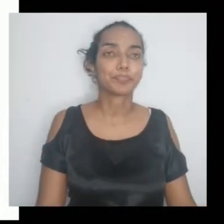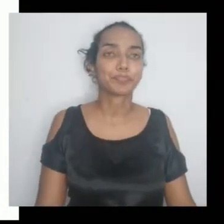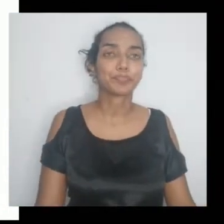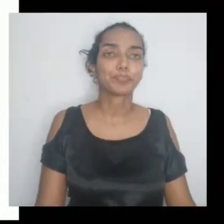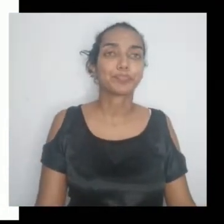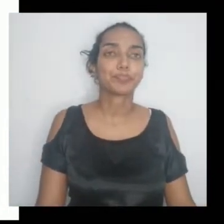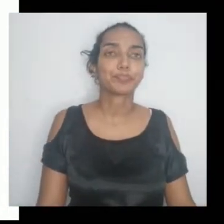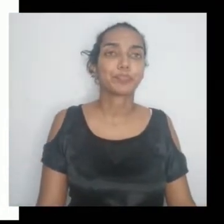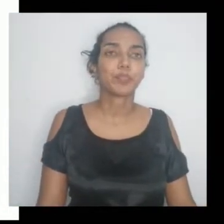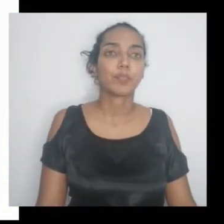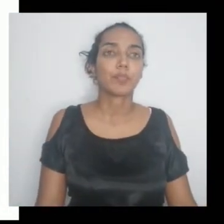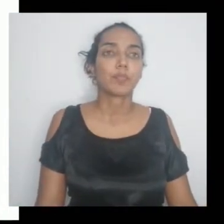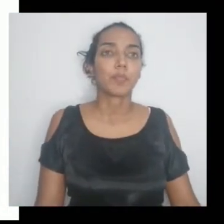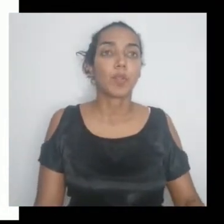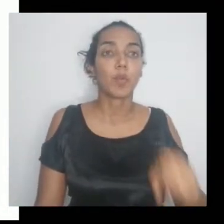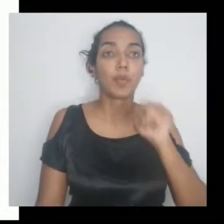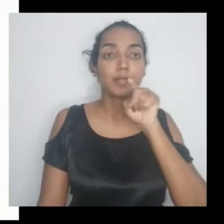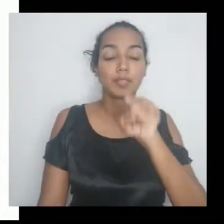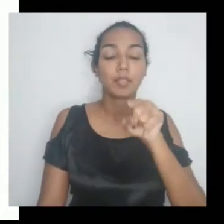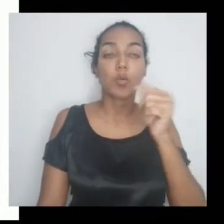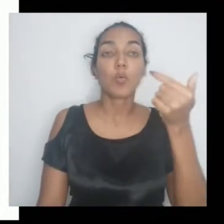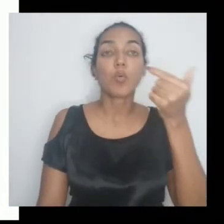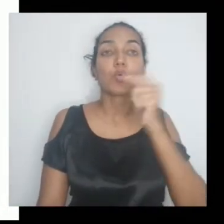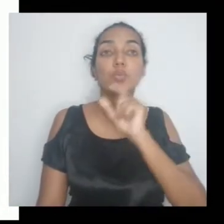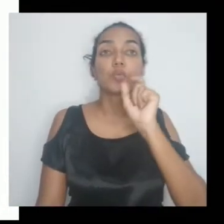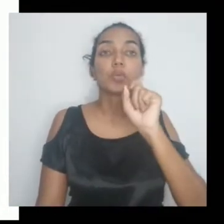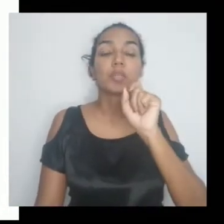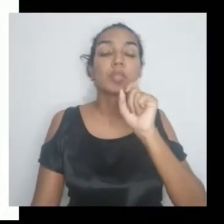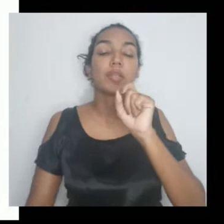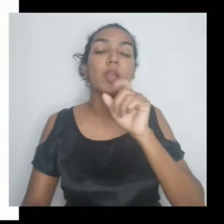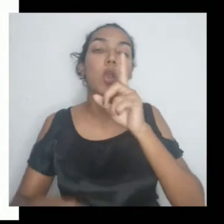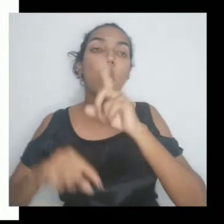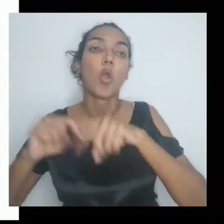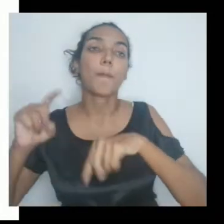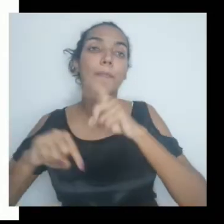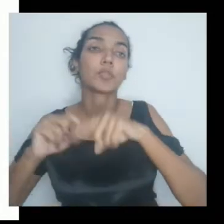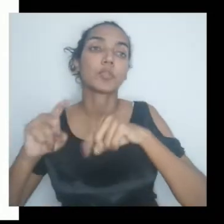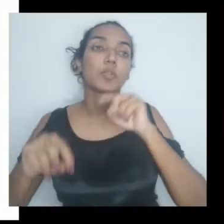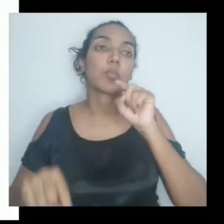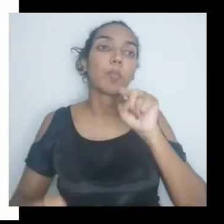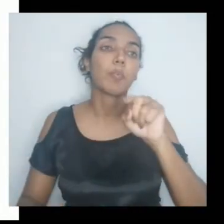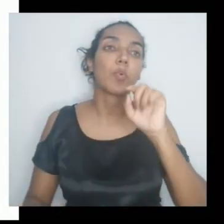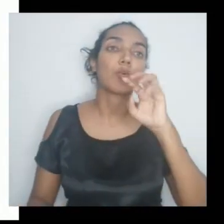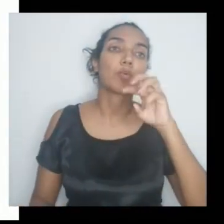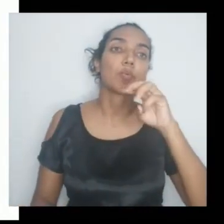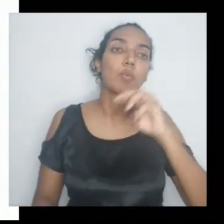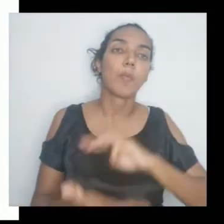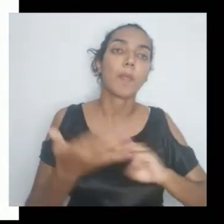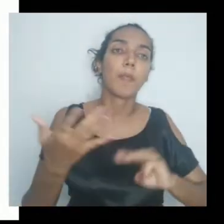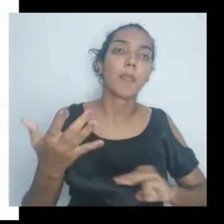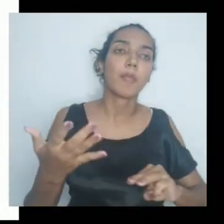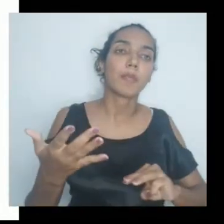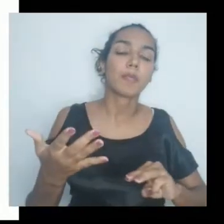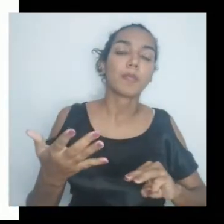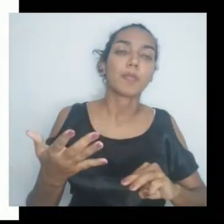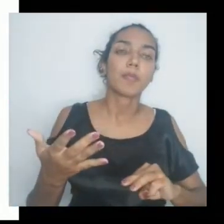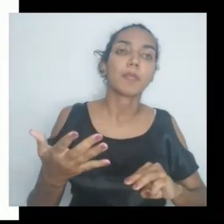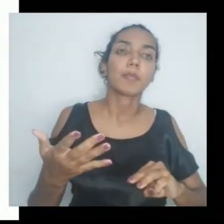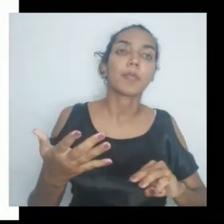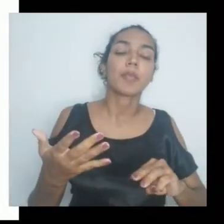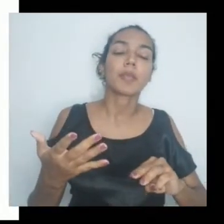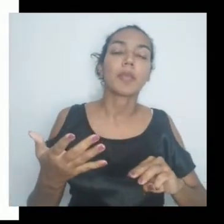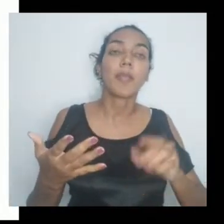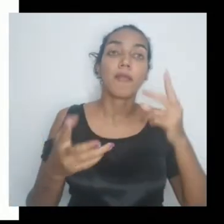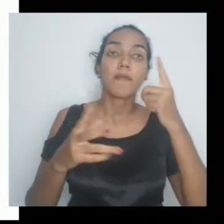daqui, eu consigo chamar objeto.método teste mãe passando um tipo filho. Vejam que esse cara daqui é da